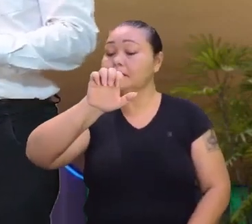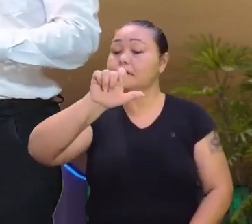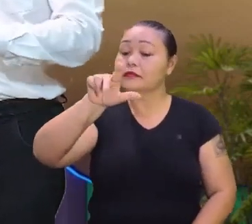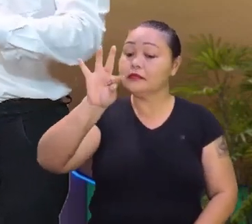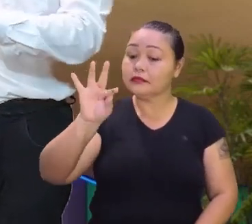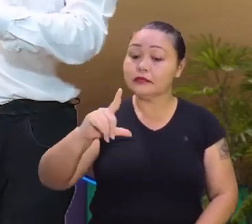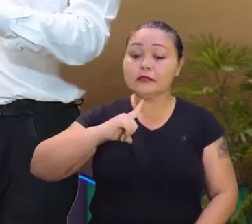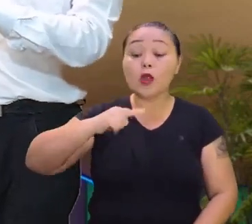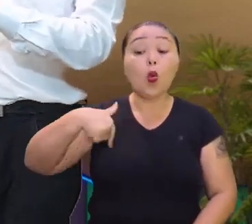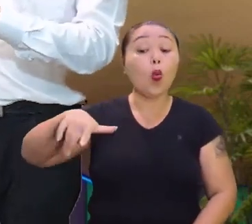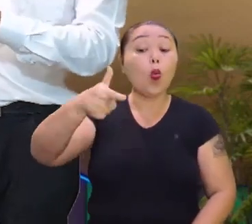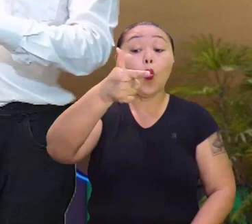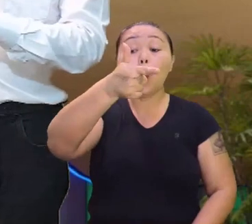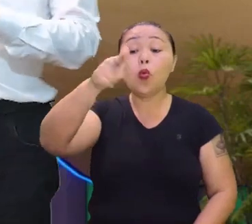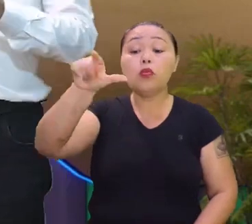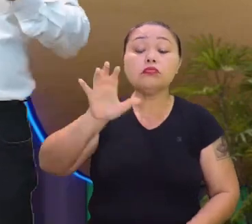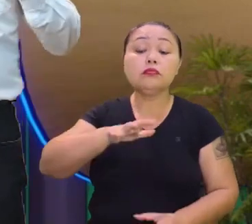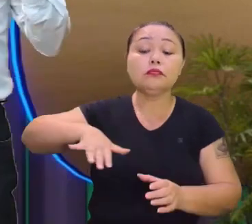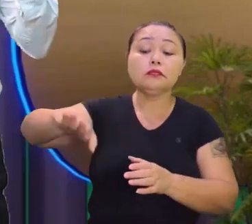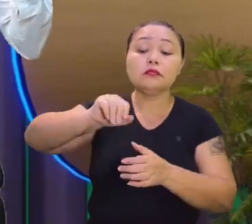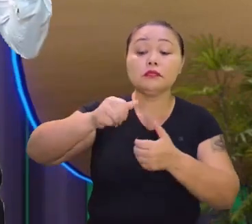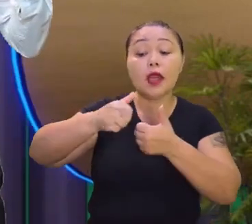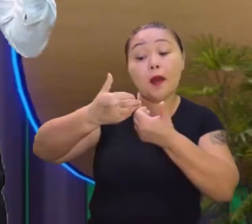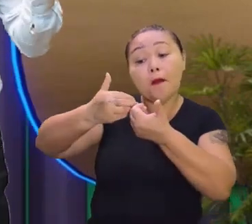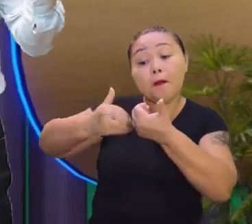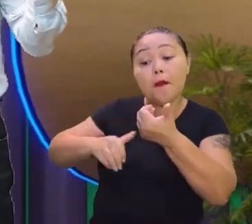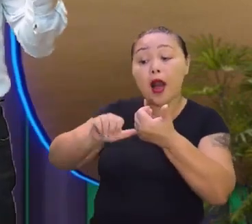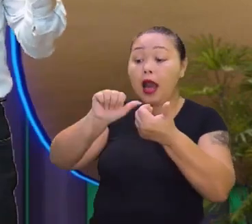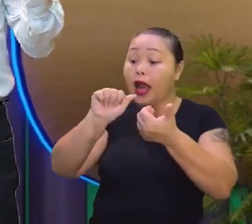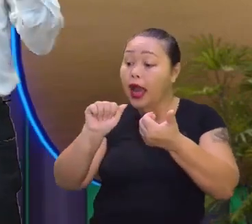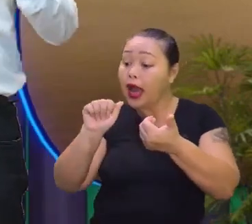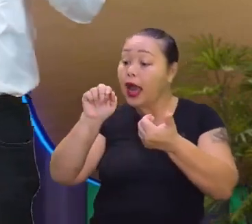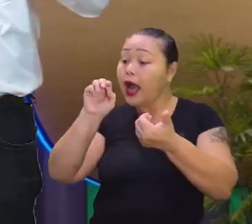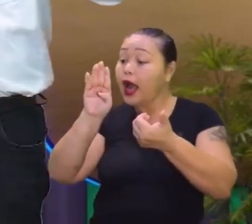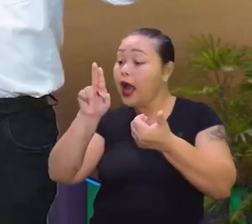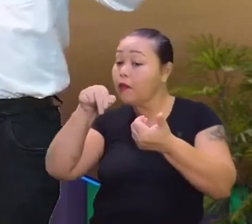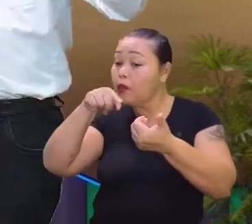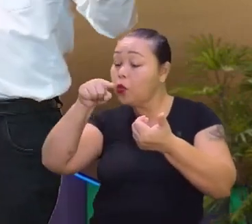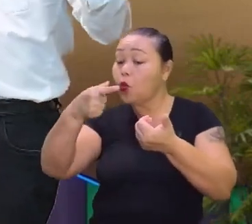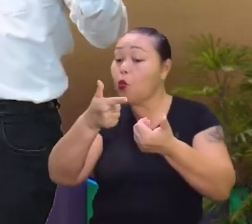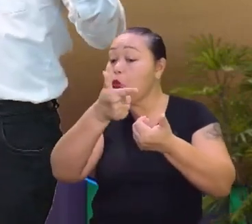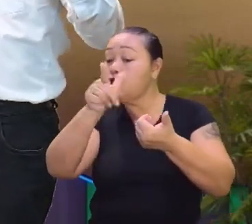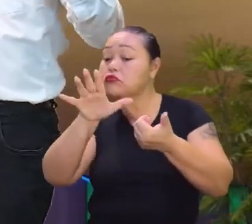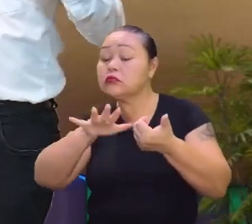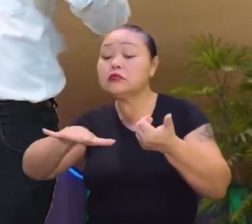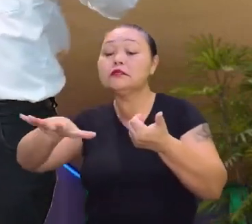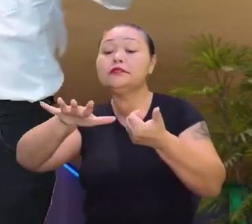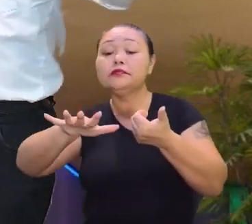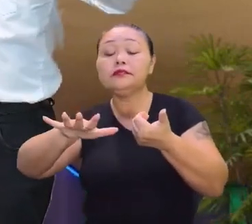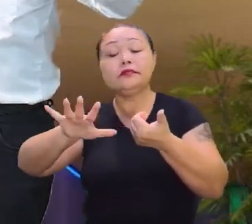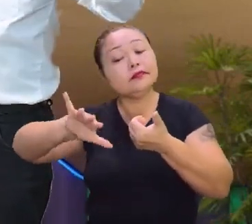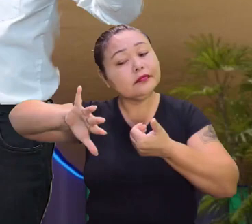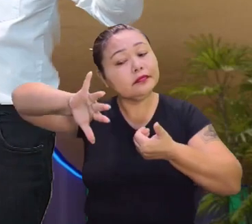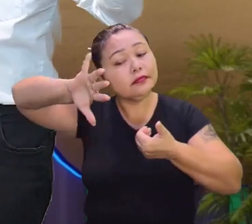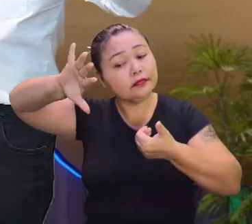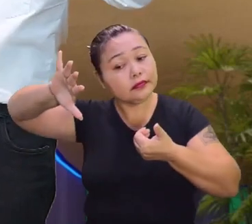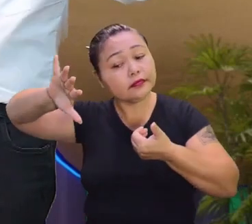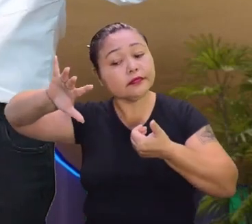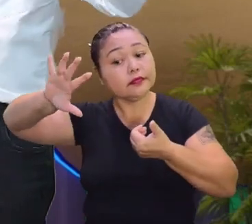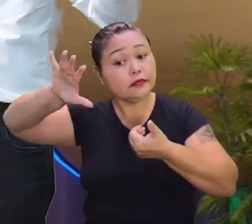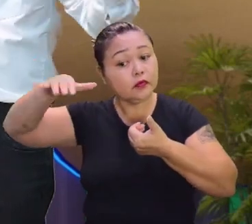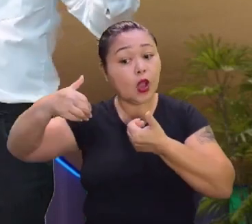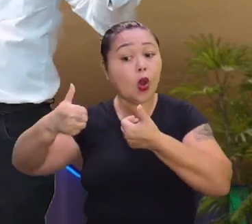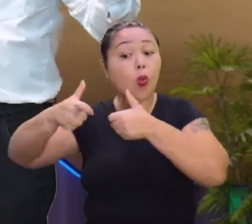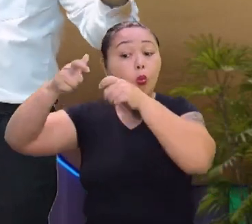bacia. Com certeza. Então, quem está ali na ponta do Abunã vai ser uma outra bacia hidrográfica. Exato. Então, aquela bacia